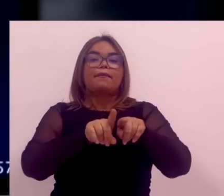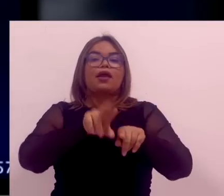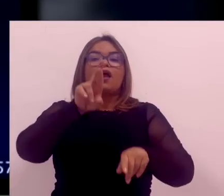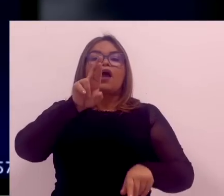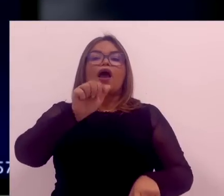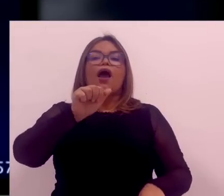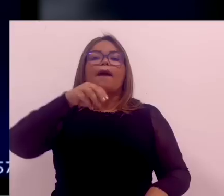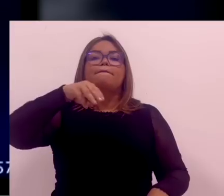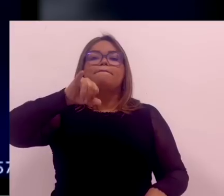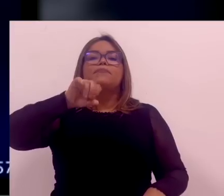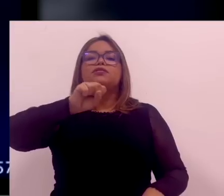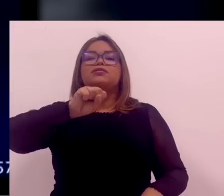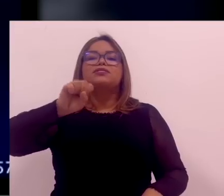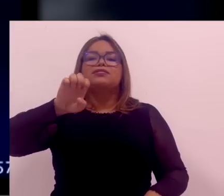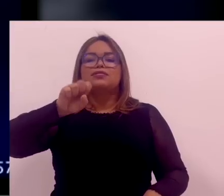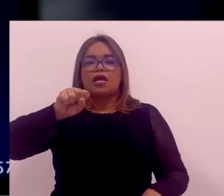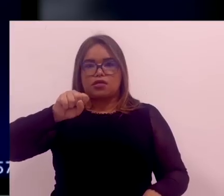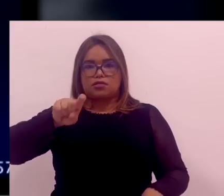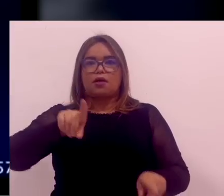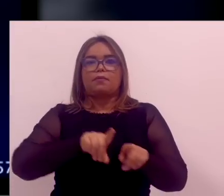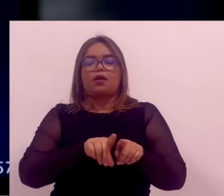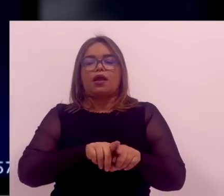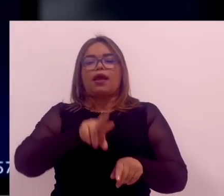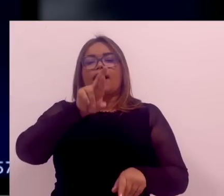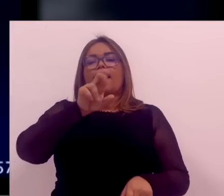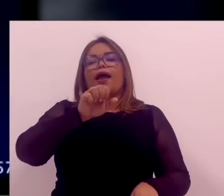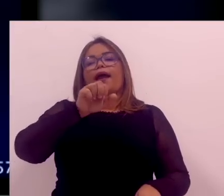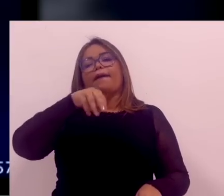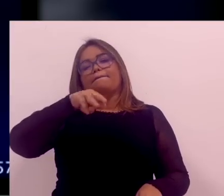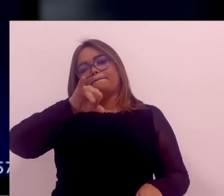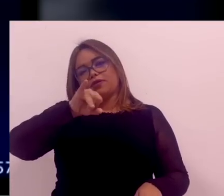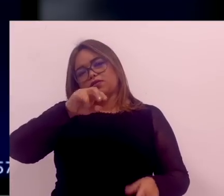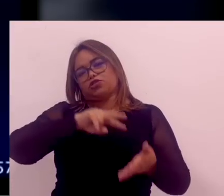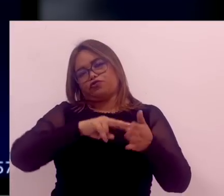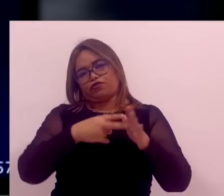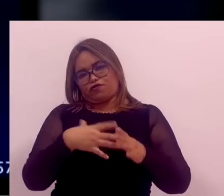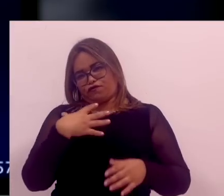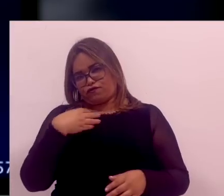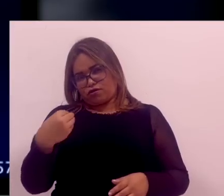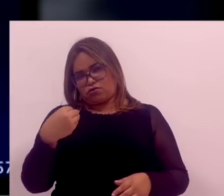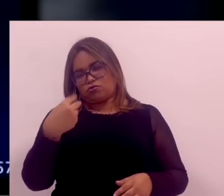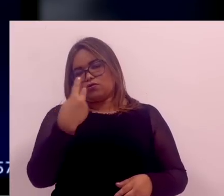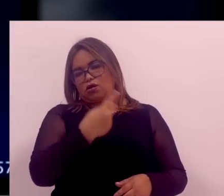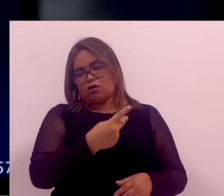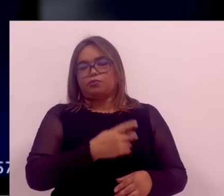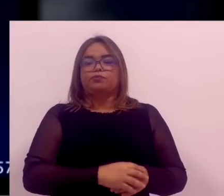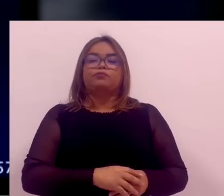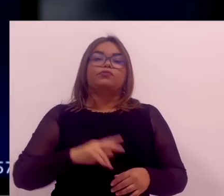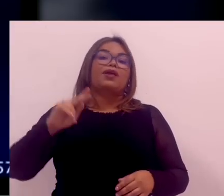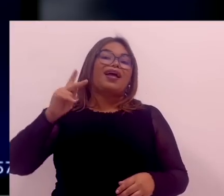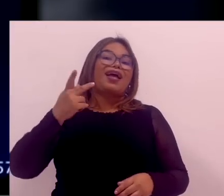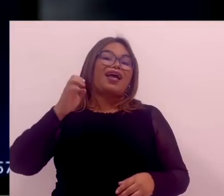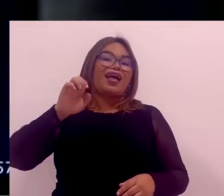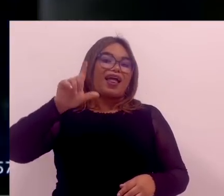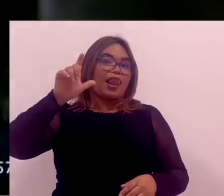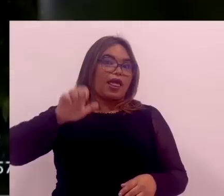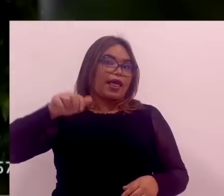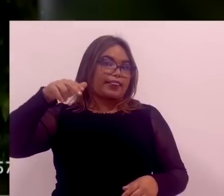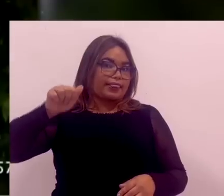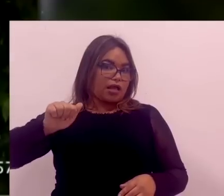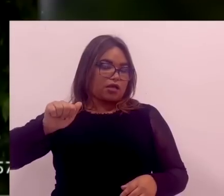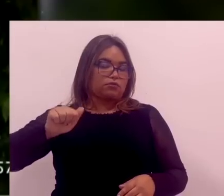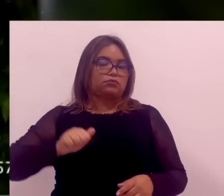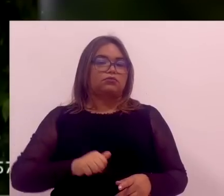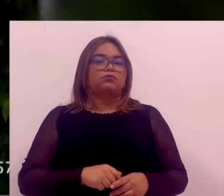Ra. Rames, Mis significa filho dela, se você prefere. Helena Petrovna